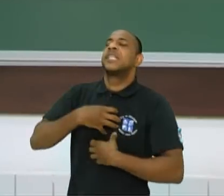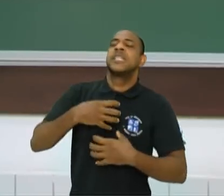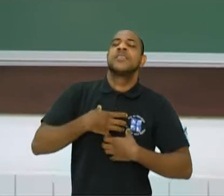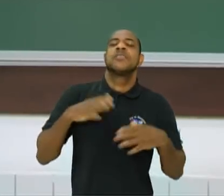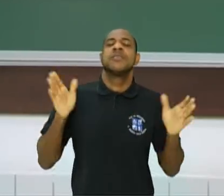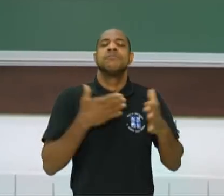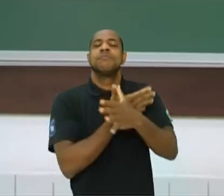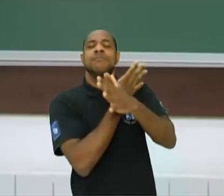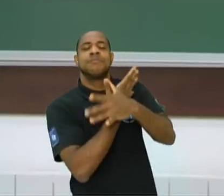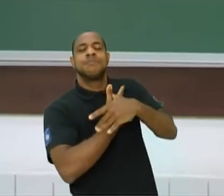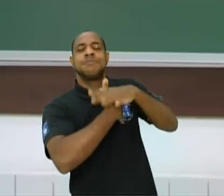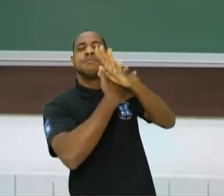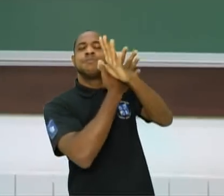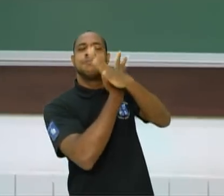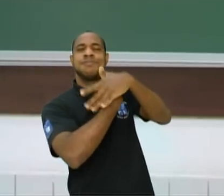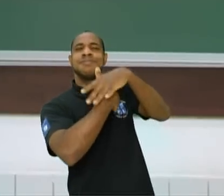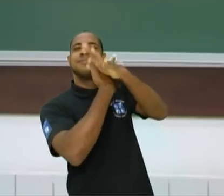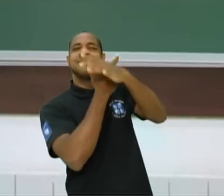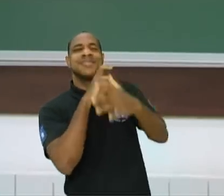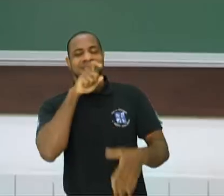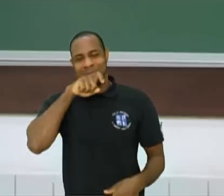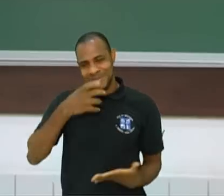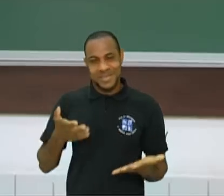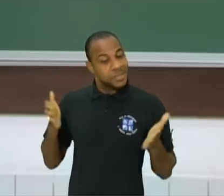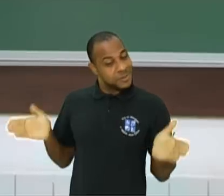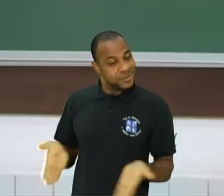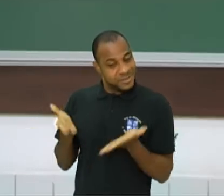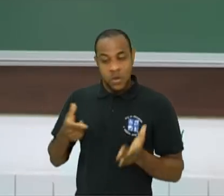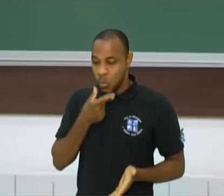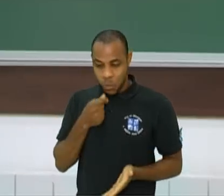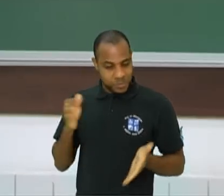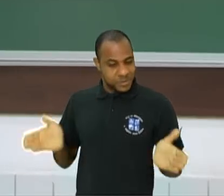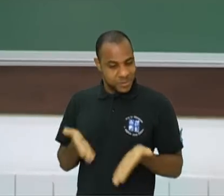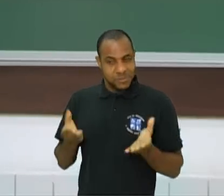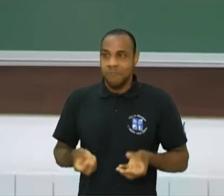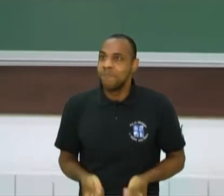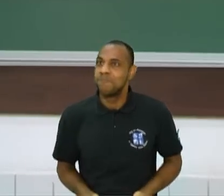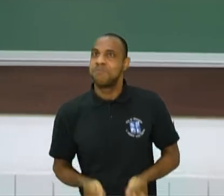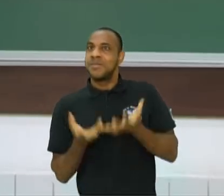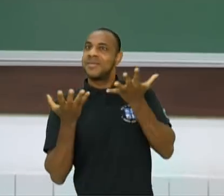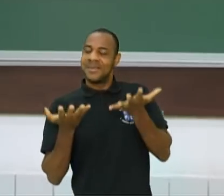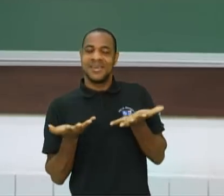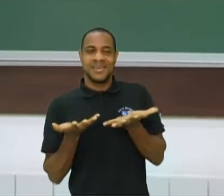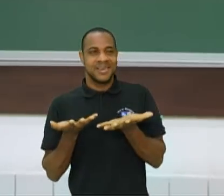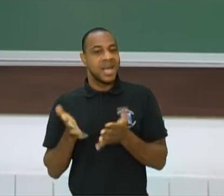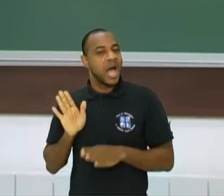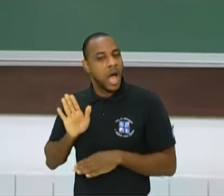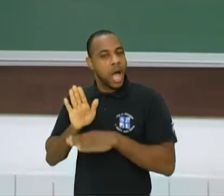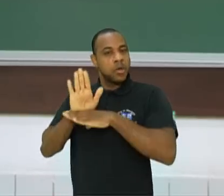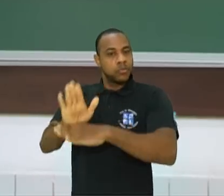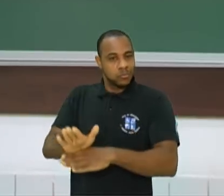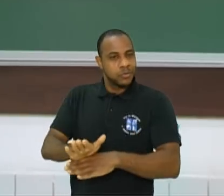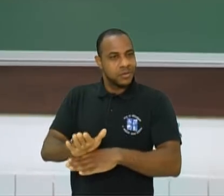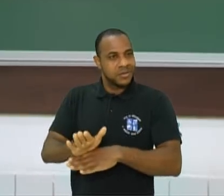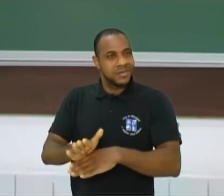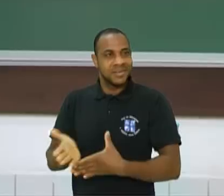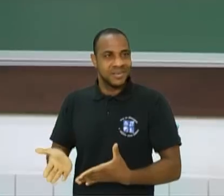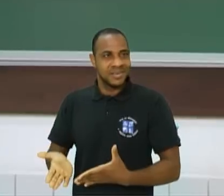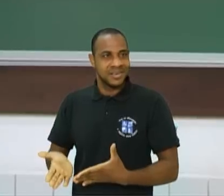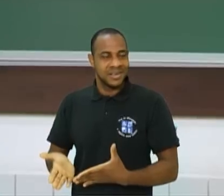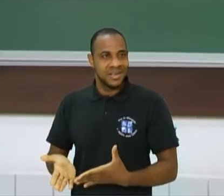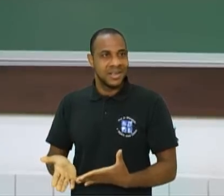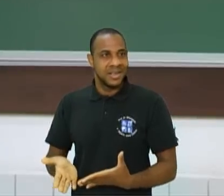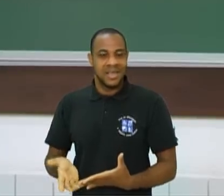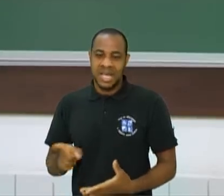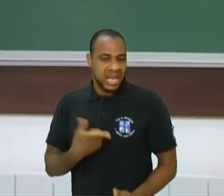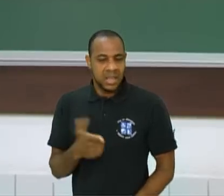suas asas. Então, com o incentivo, ela conseguiu isso e ela deixou, não, né, simplesmente de ser galinha,